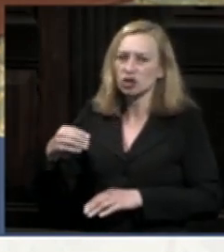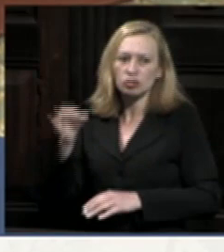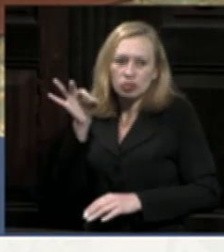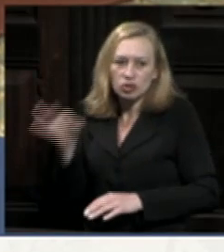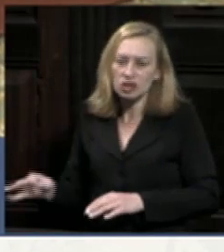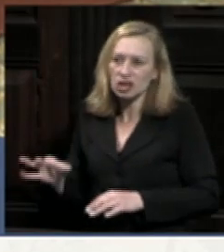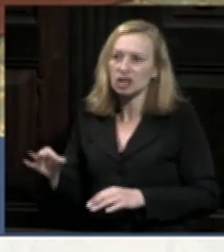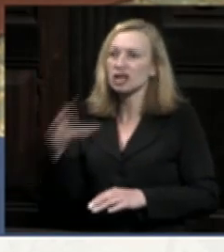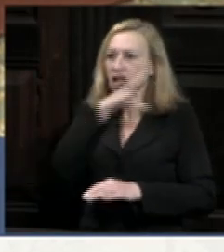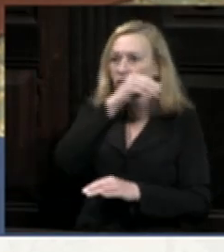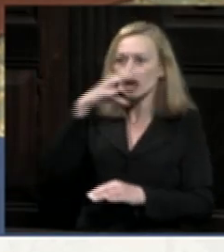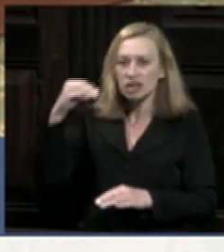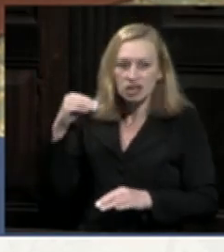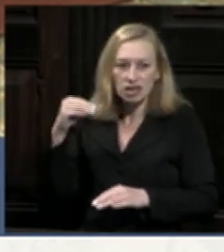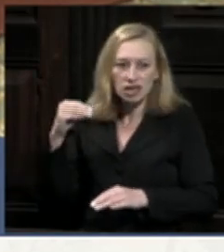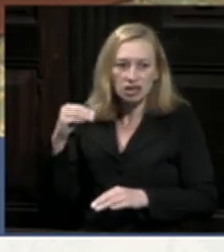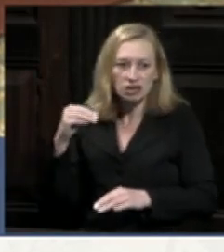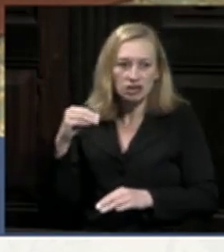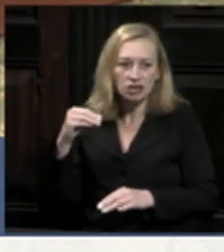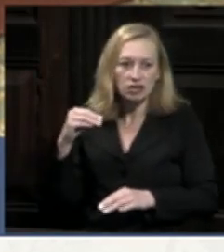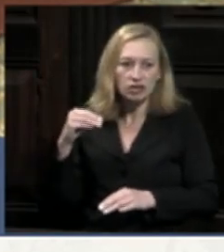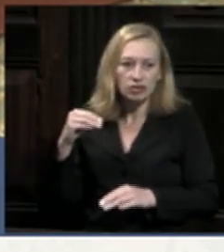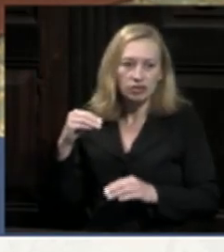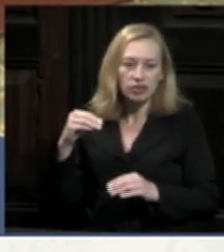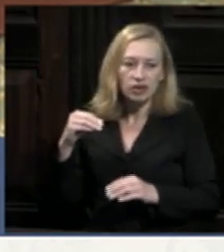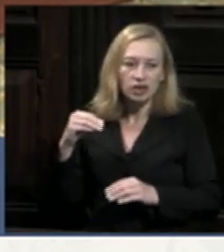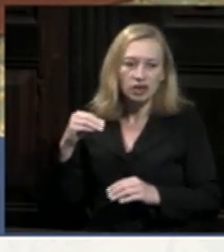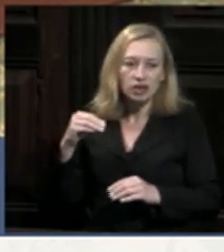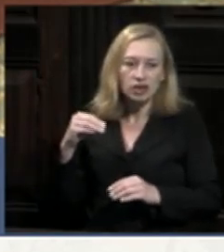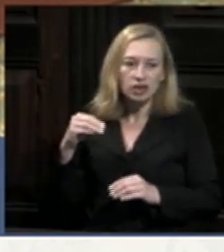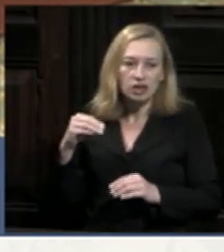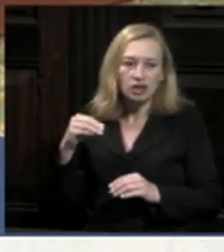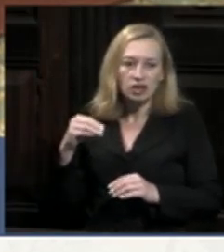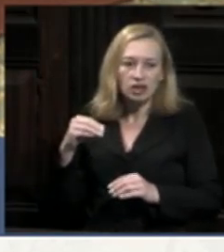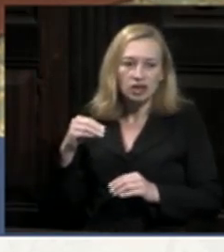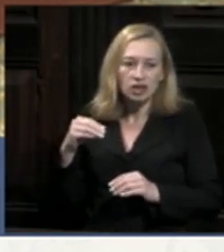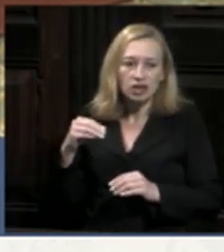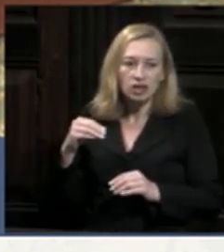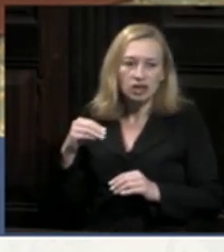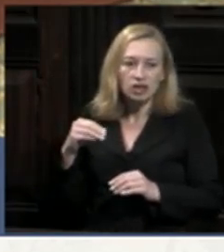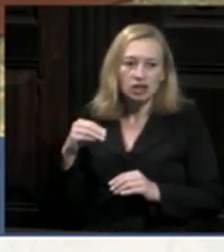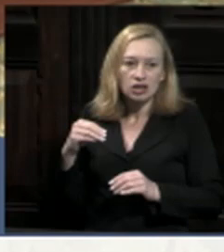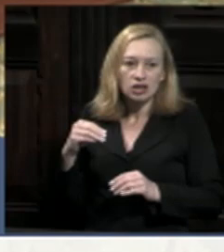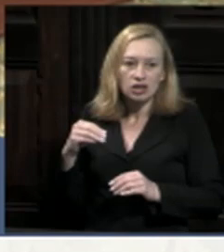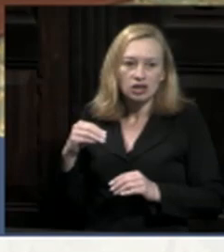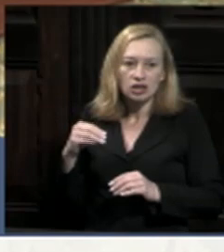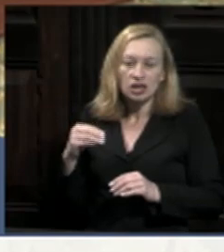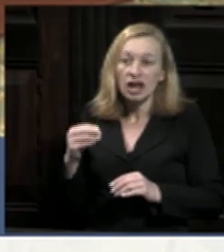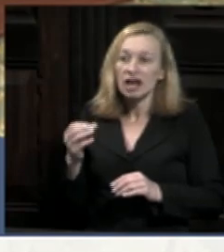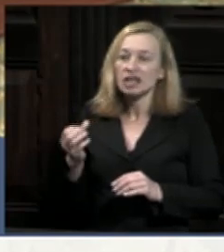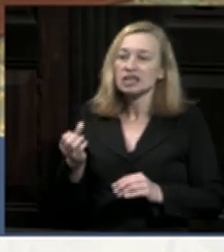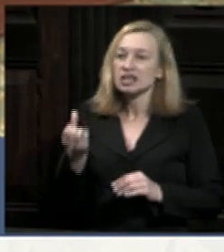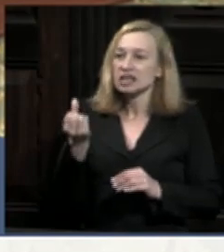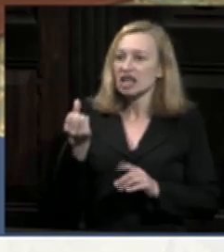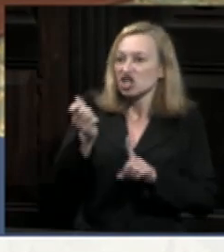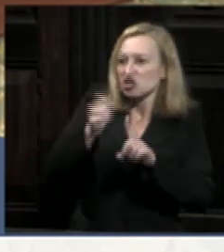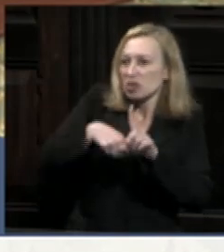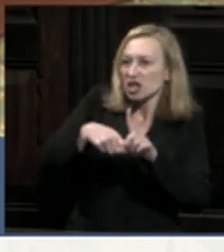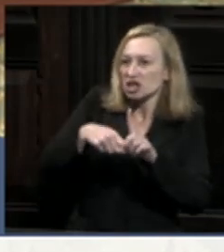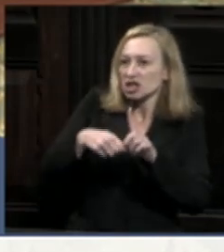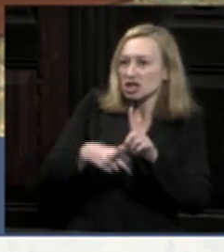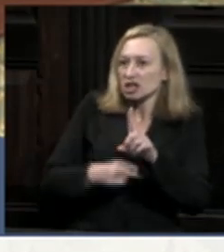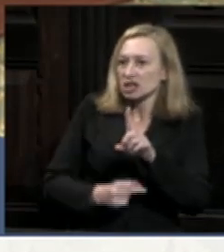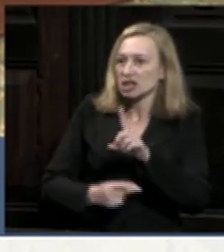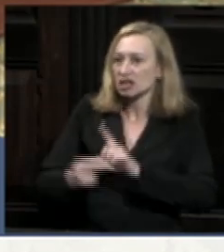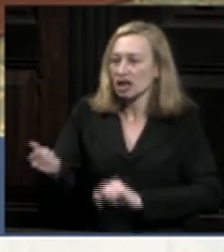medidas socioeducativas têm em comum o fato de estar há no mínimo seis meses fora da escola para que nossos